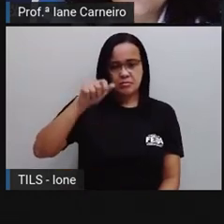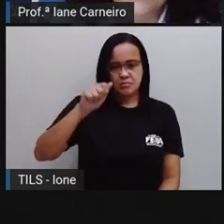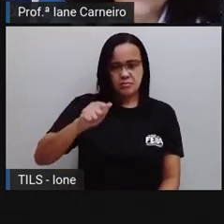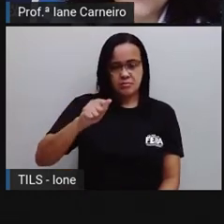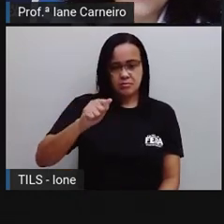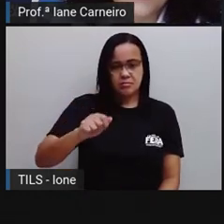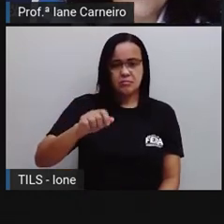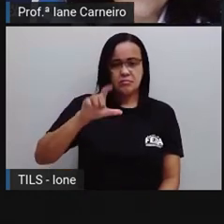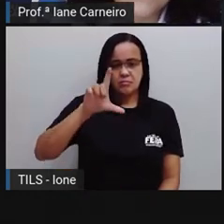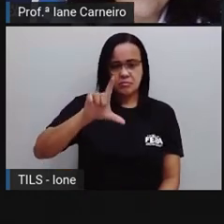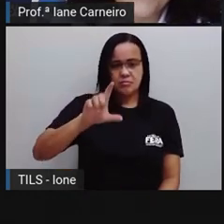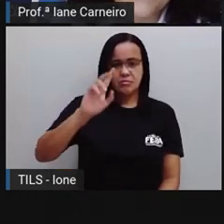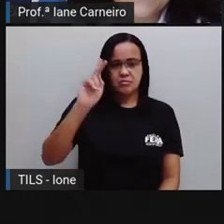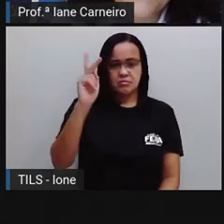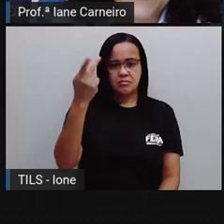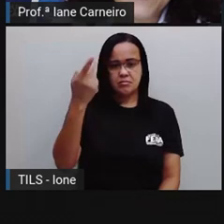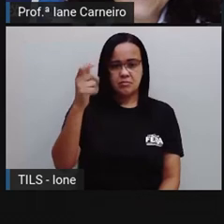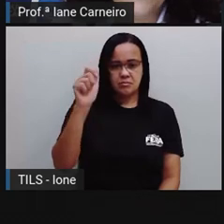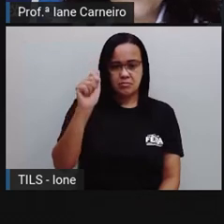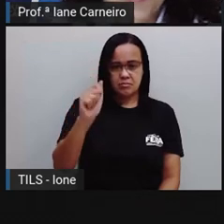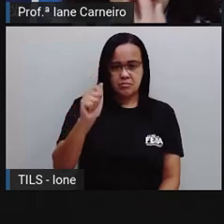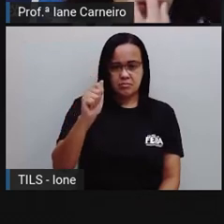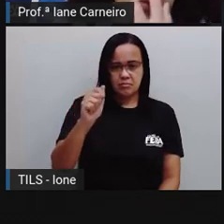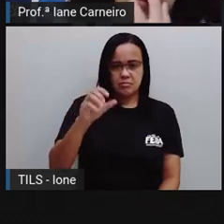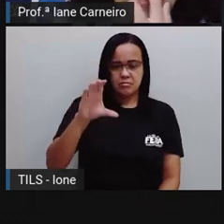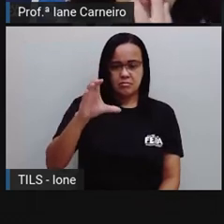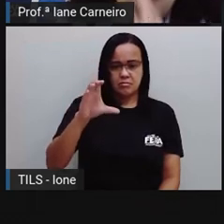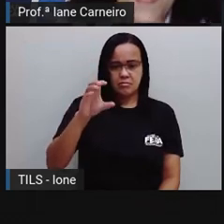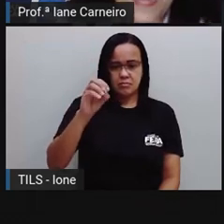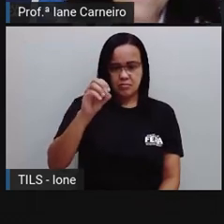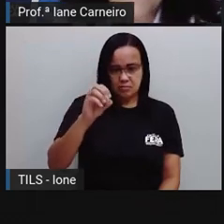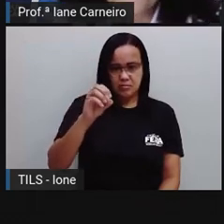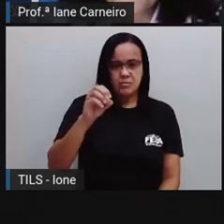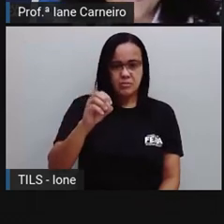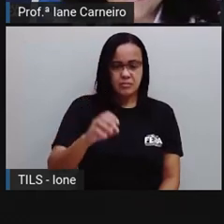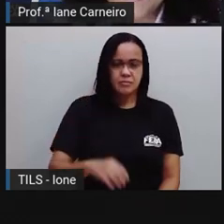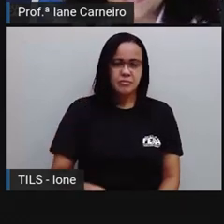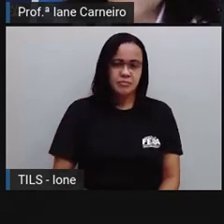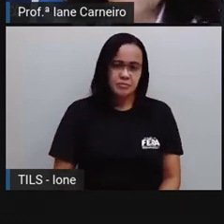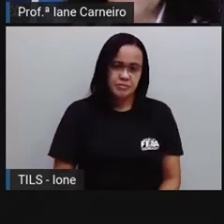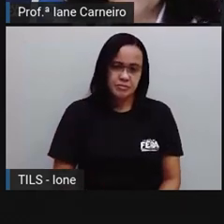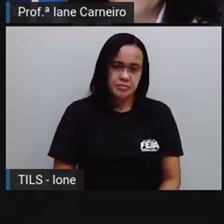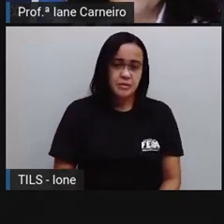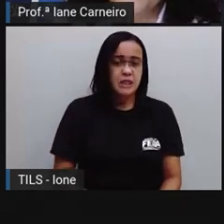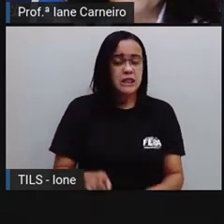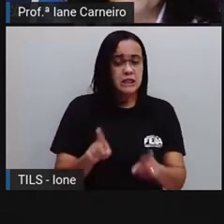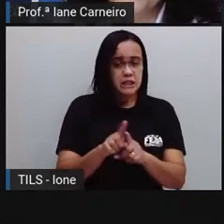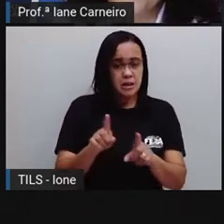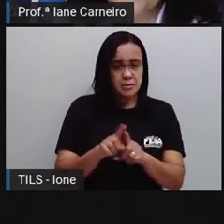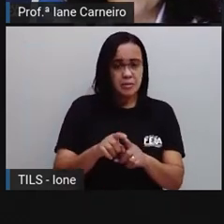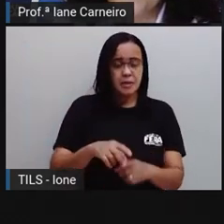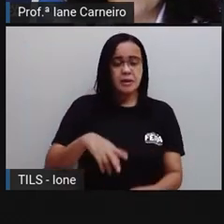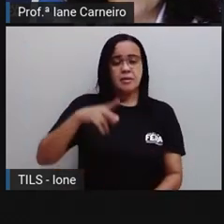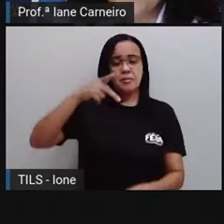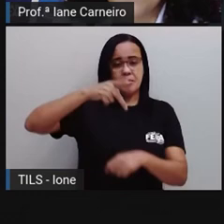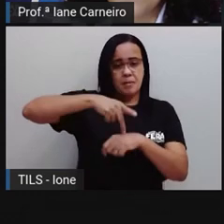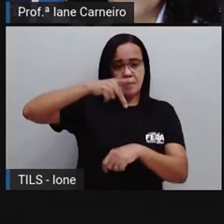palhaço eu vou escrever aqui contar com cursiva a palavra pedra bom